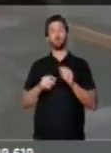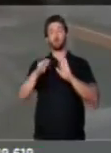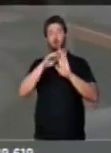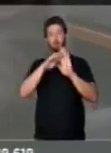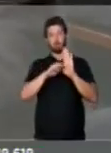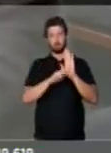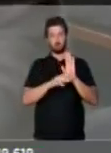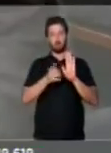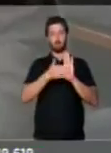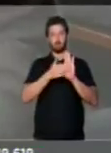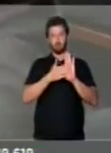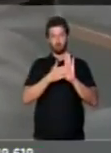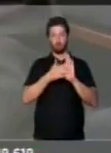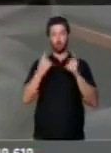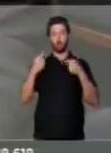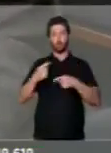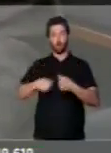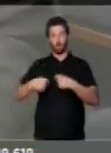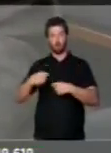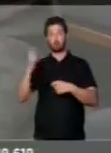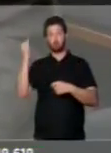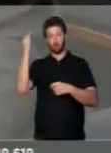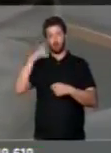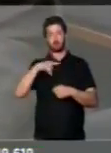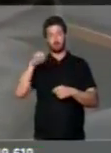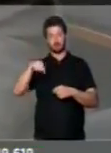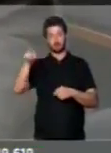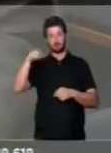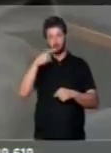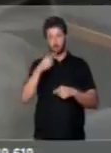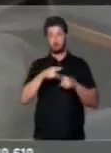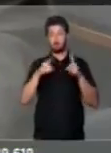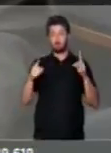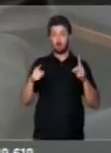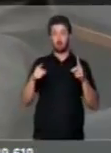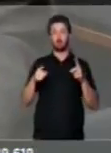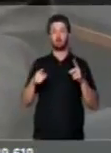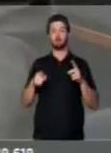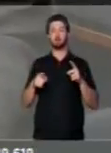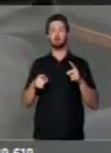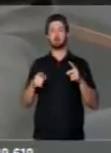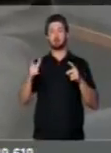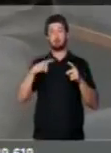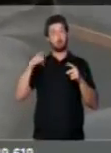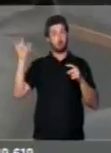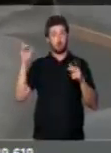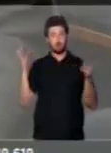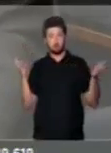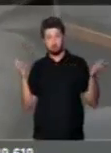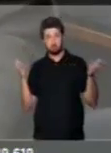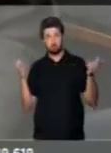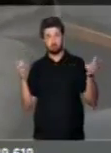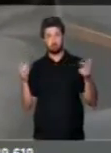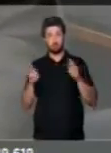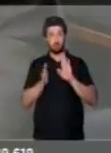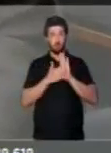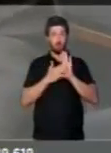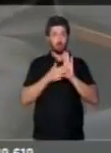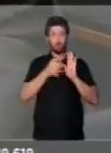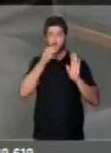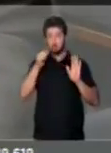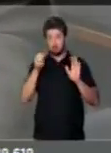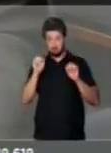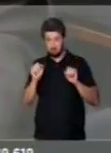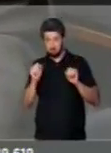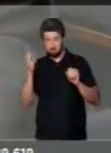essas medidas que nós estamos debatendo aqui. Mas a senhora teria outras medidas ou outras